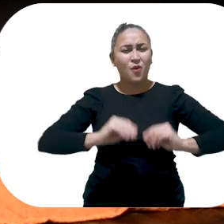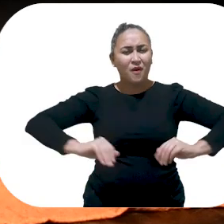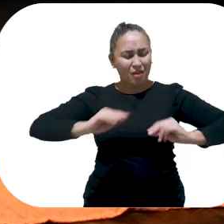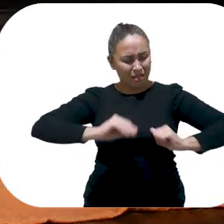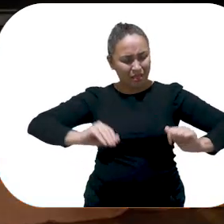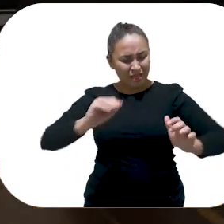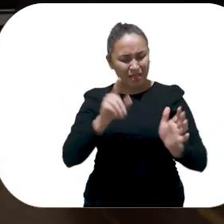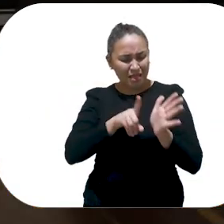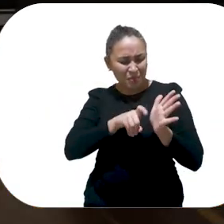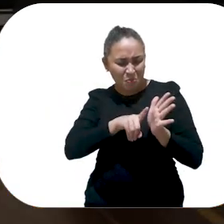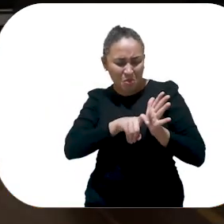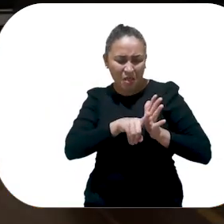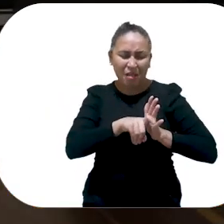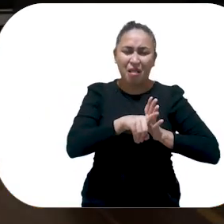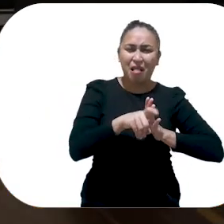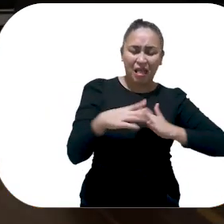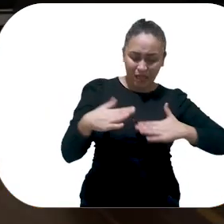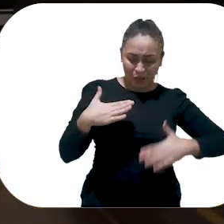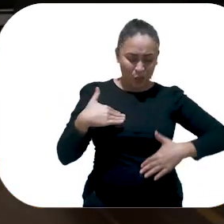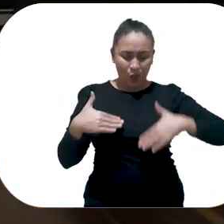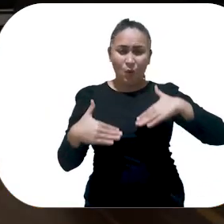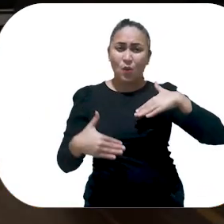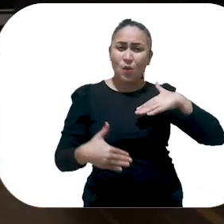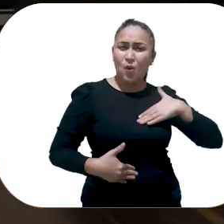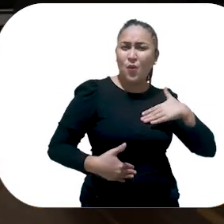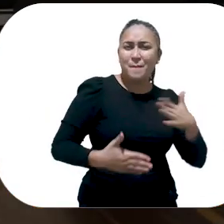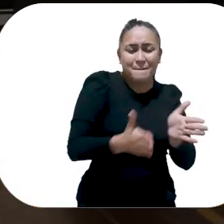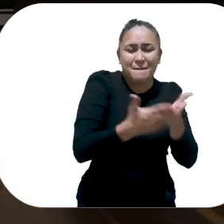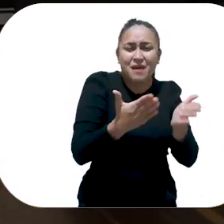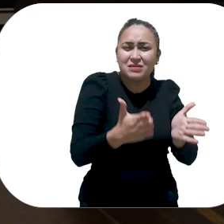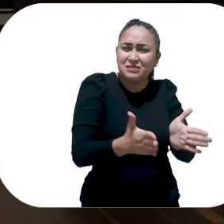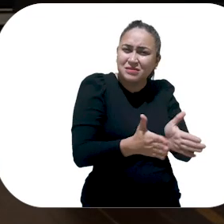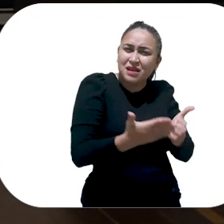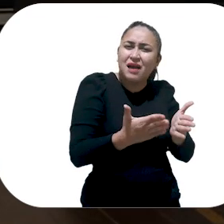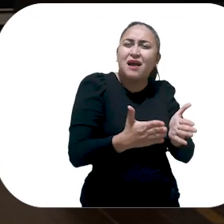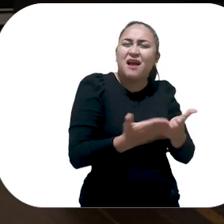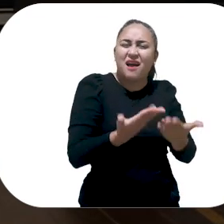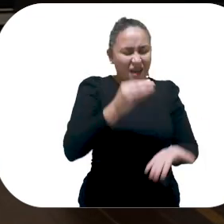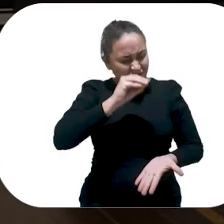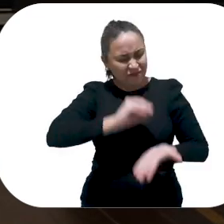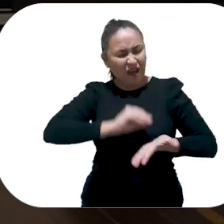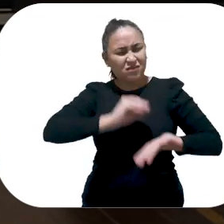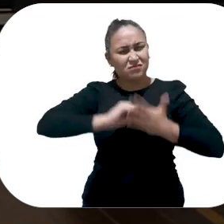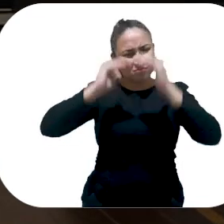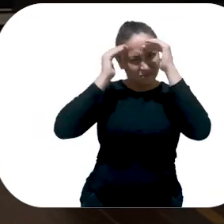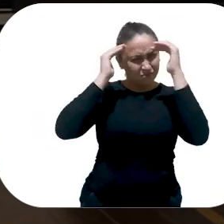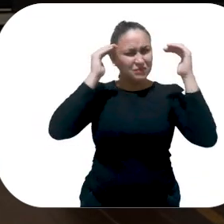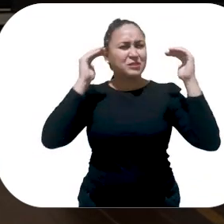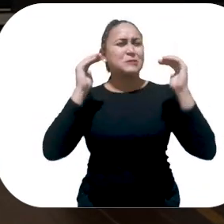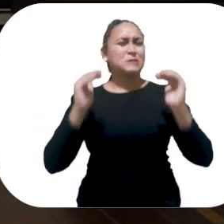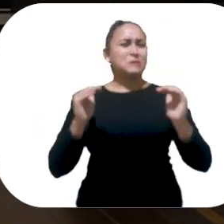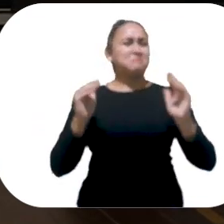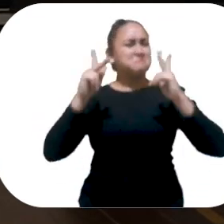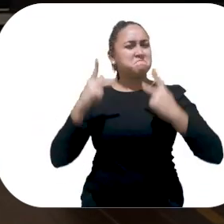comido pelos vermes, comido pela miséria, a falta de respeito e a falta